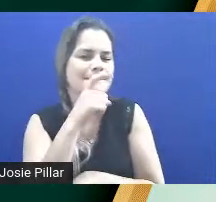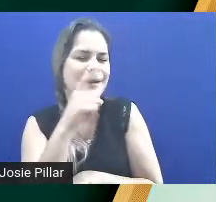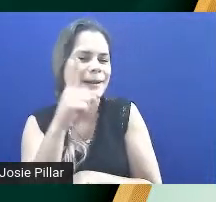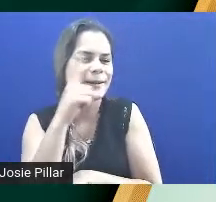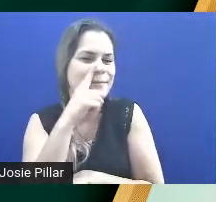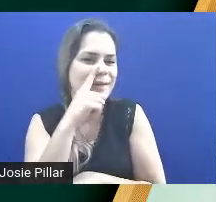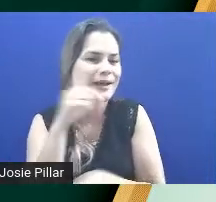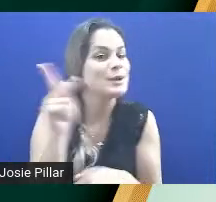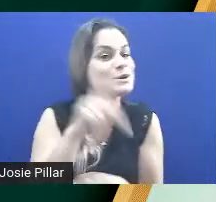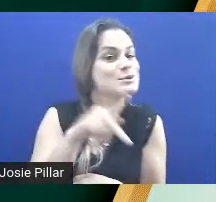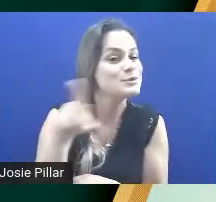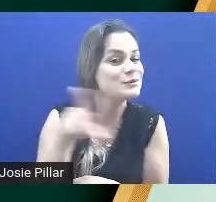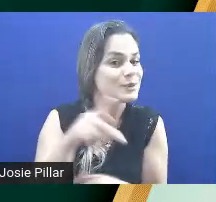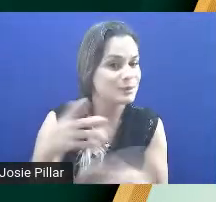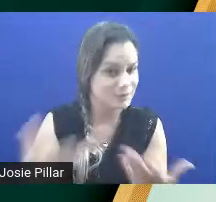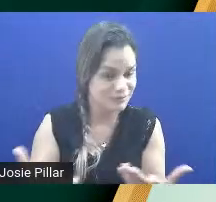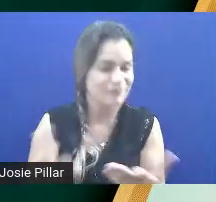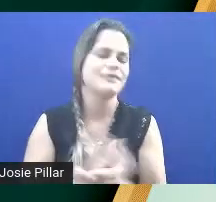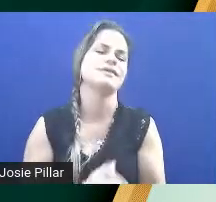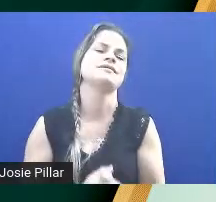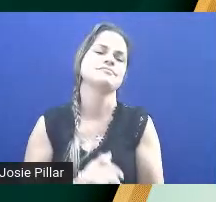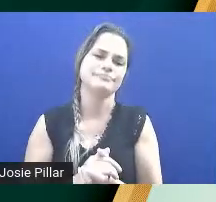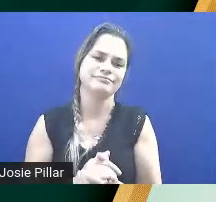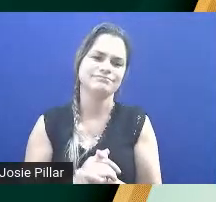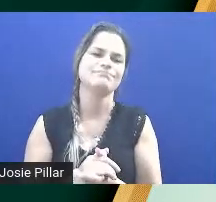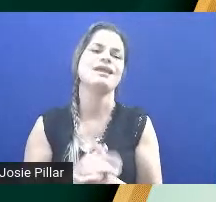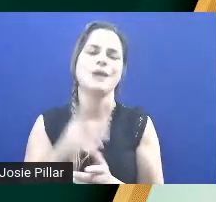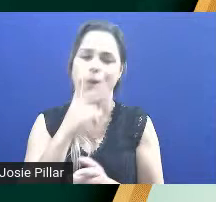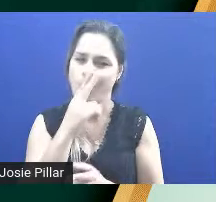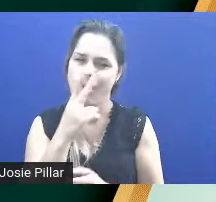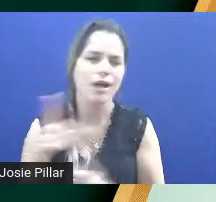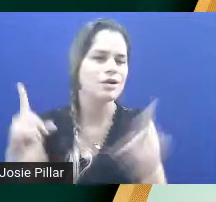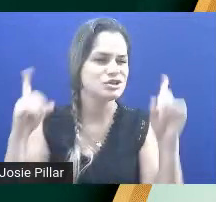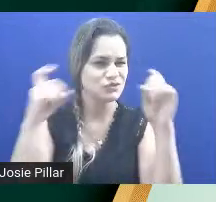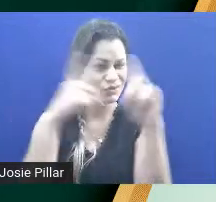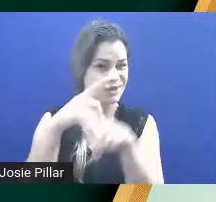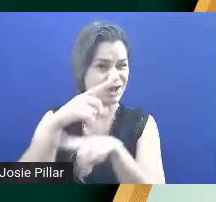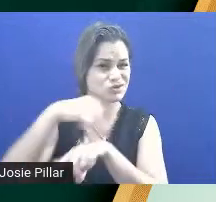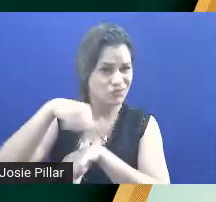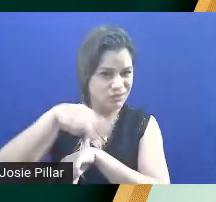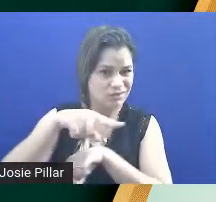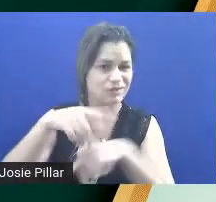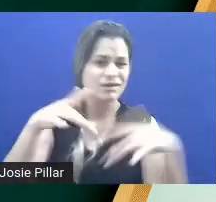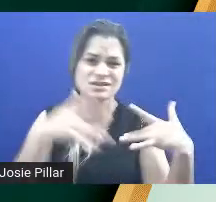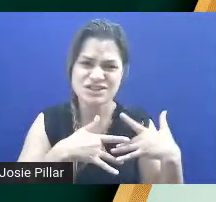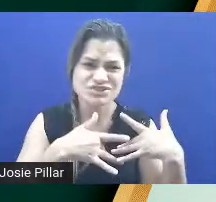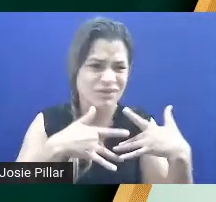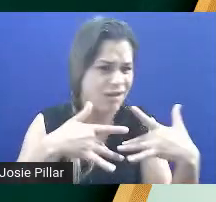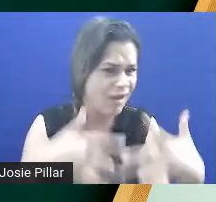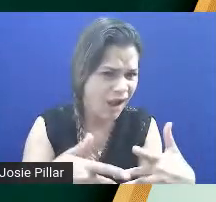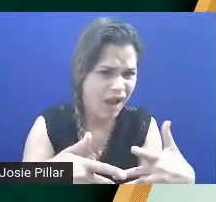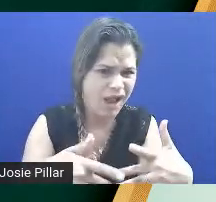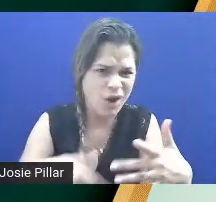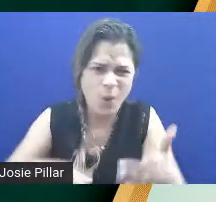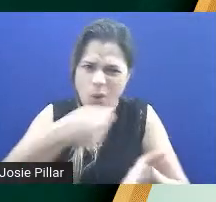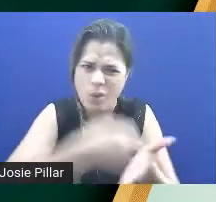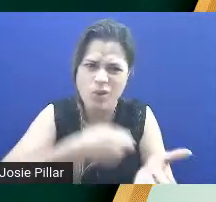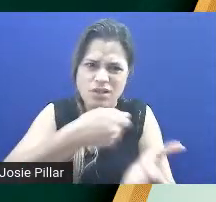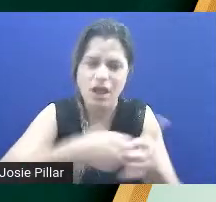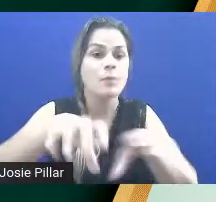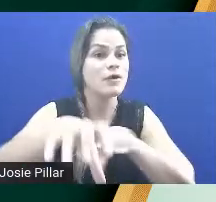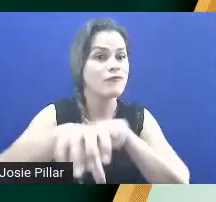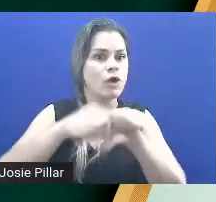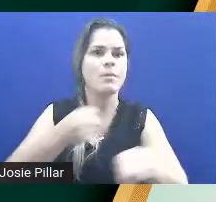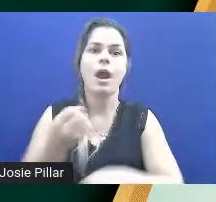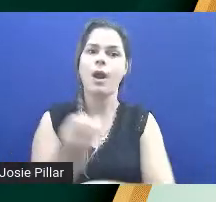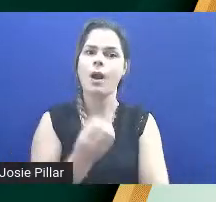as dificuldades dia a dia enfrentadas, vocês se dedicaram e lutaram incansavelmente para formar bons